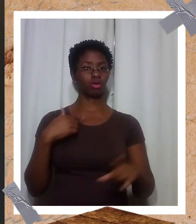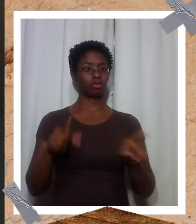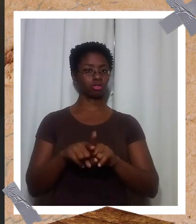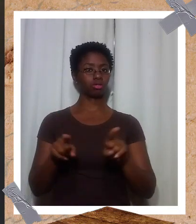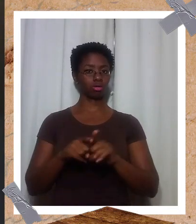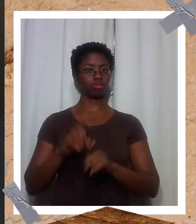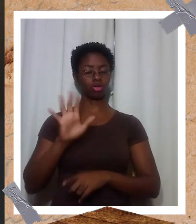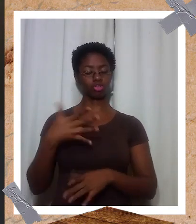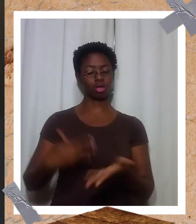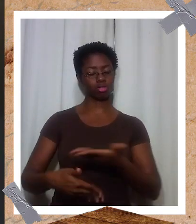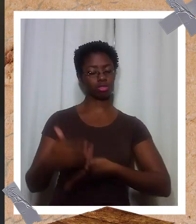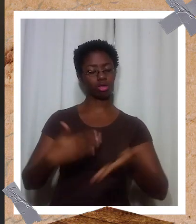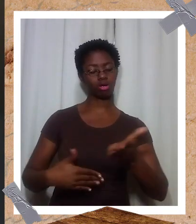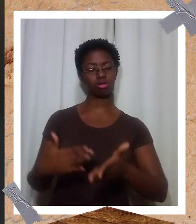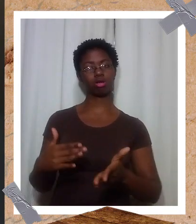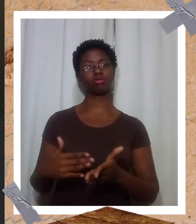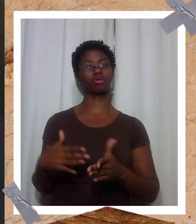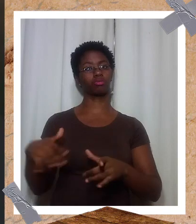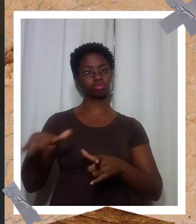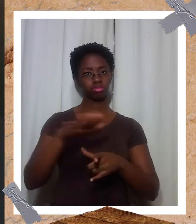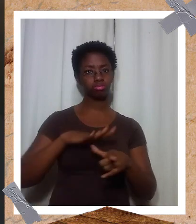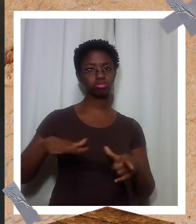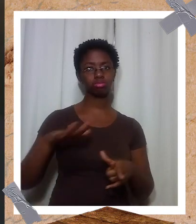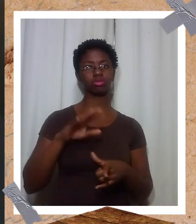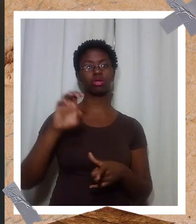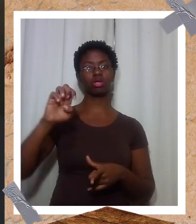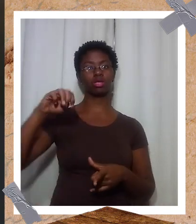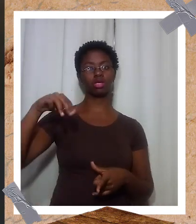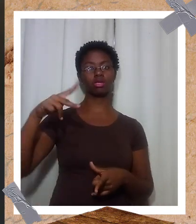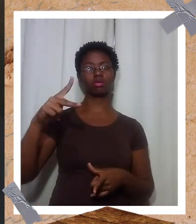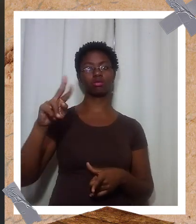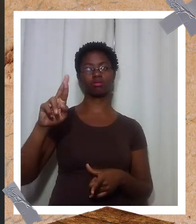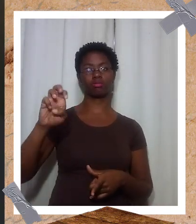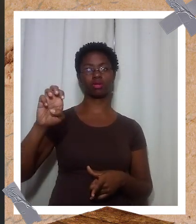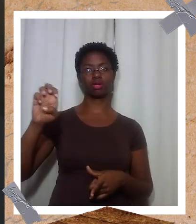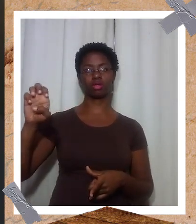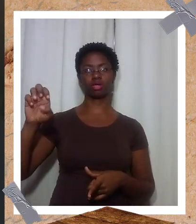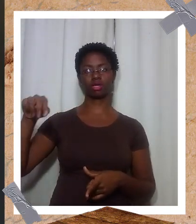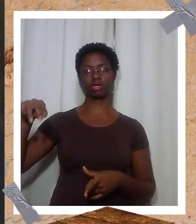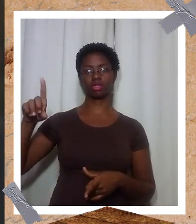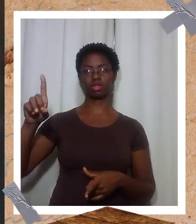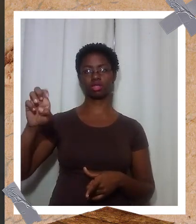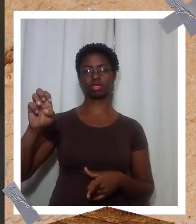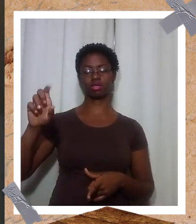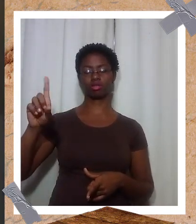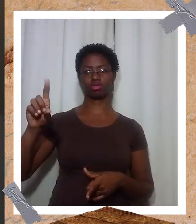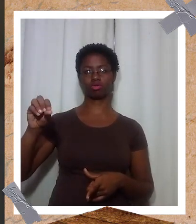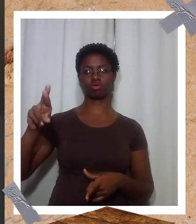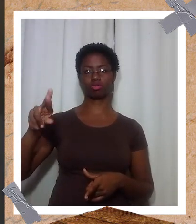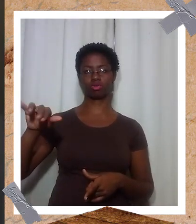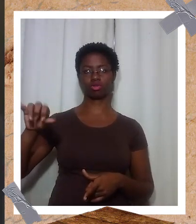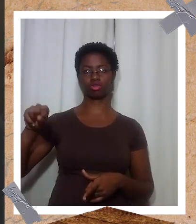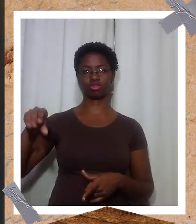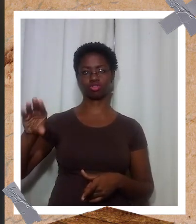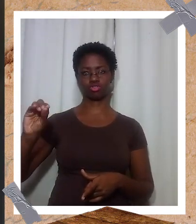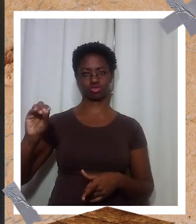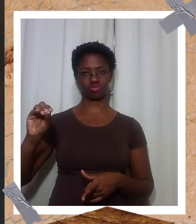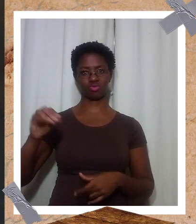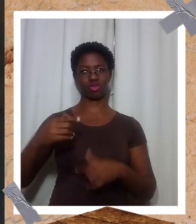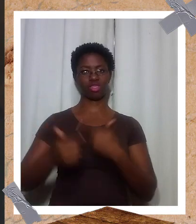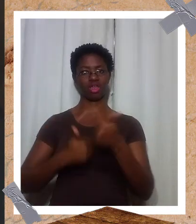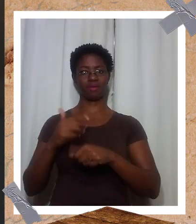já há algum tempo, sei lá, uns 7, 8 anos, assim. Eu interajo muito com a questão do